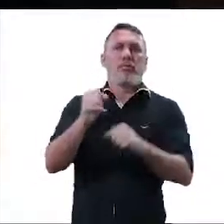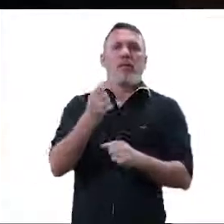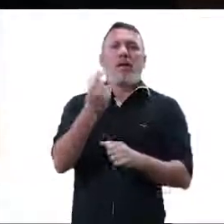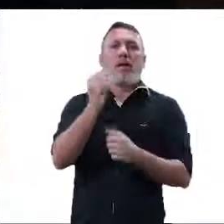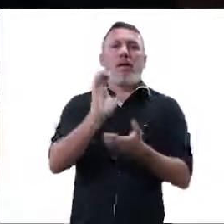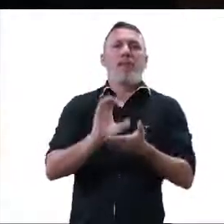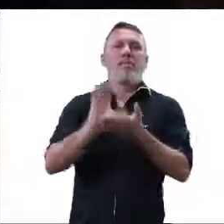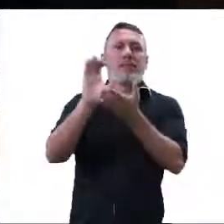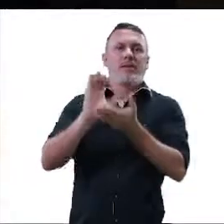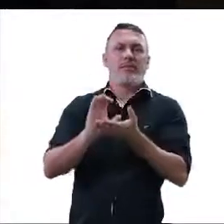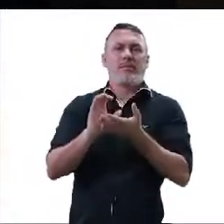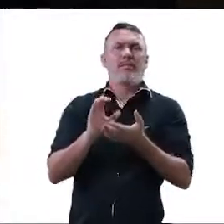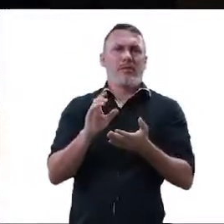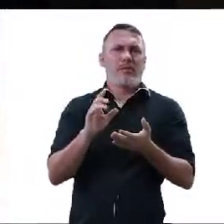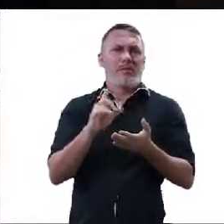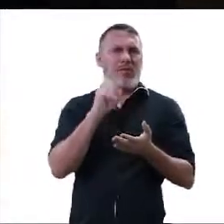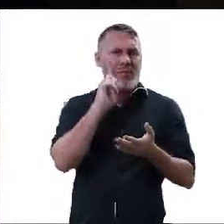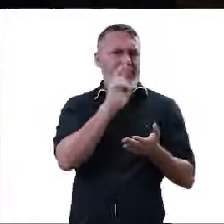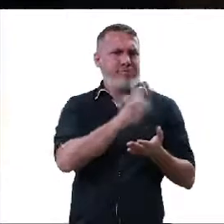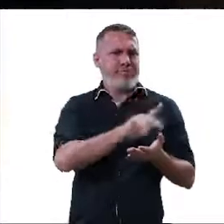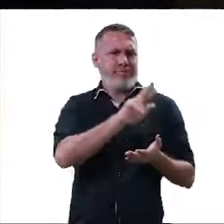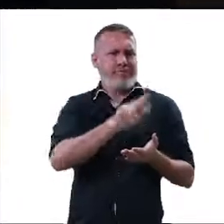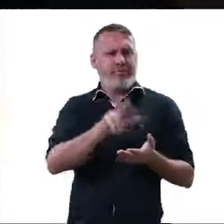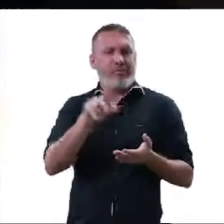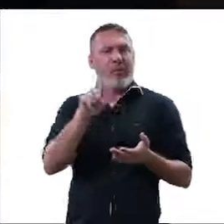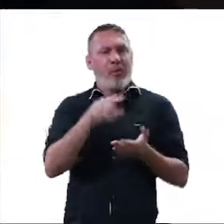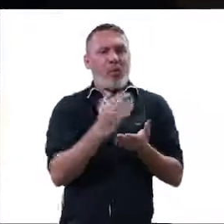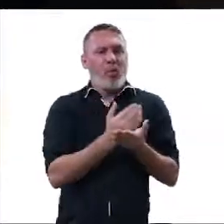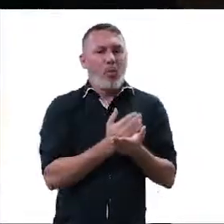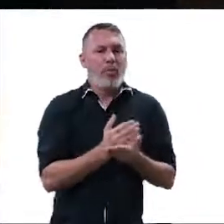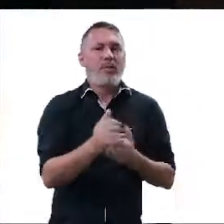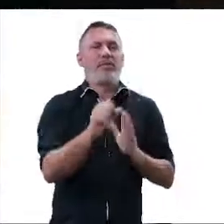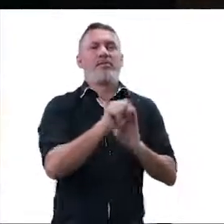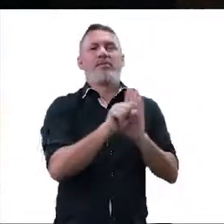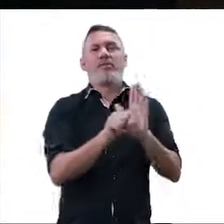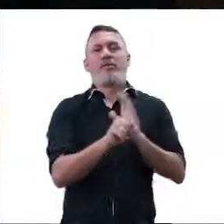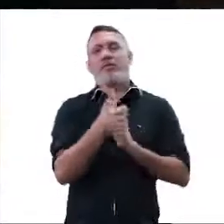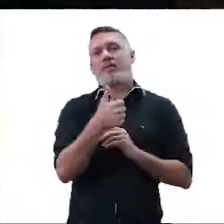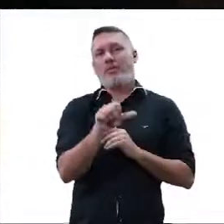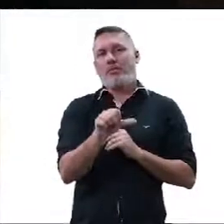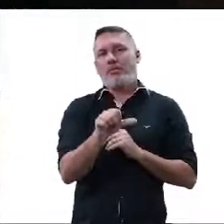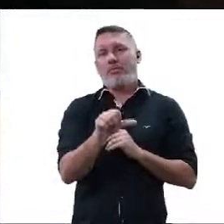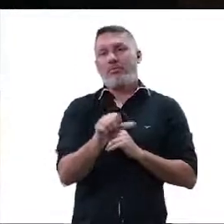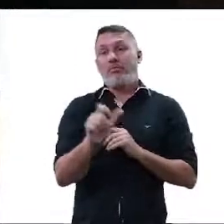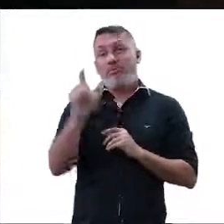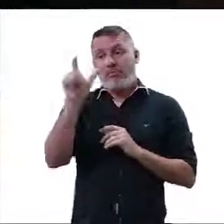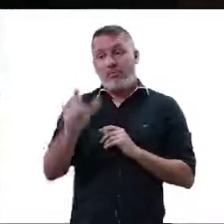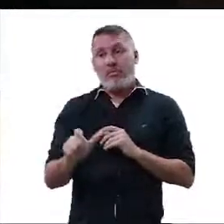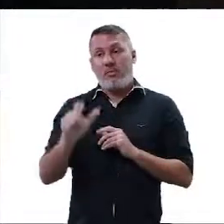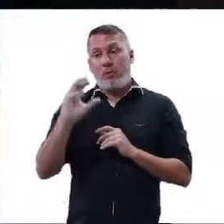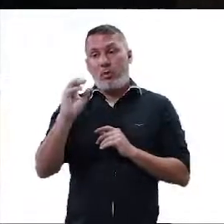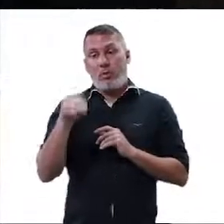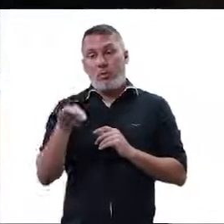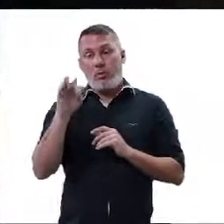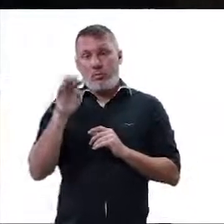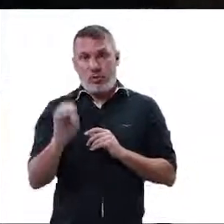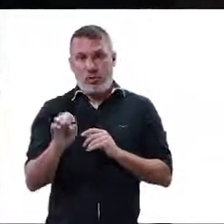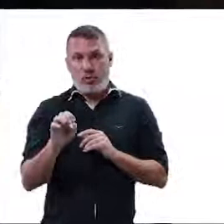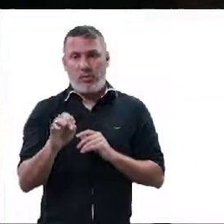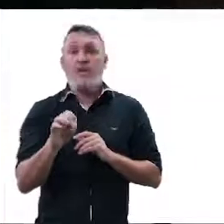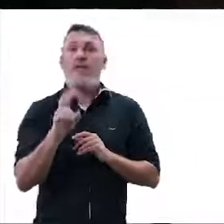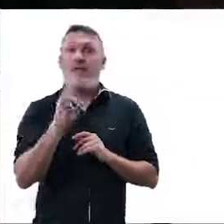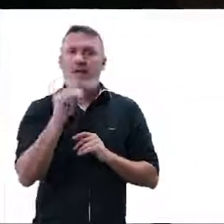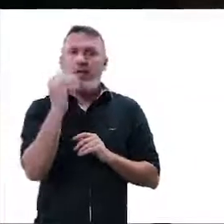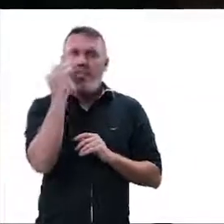esse turbilhão de coisas no início do século XIX. Então, o Comte ele vai tentar,